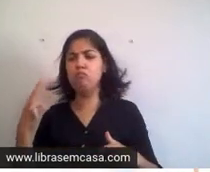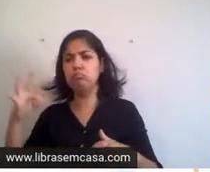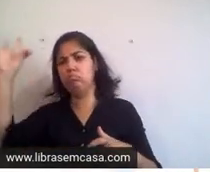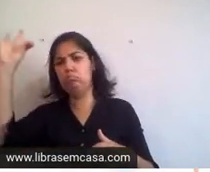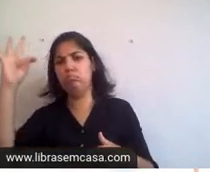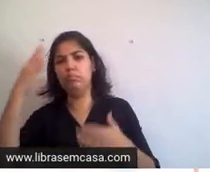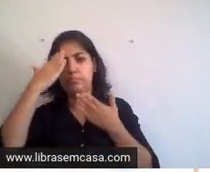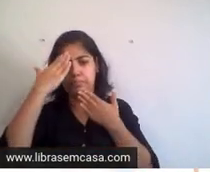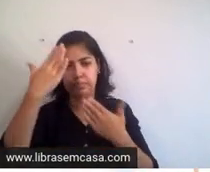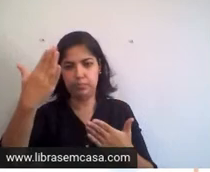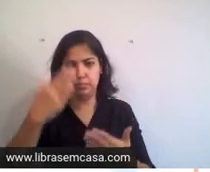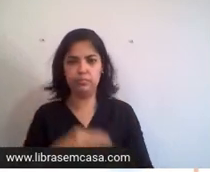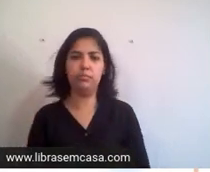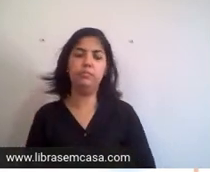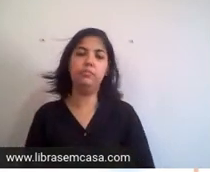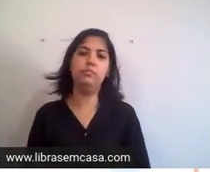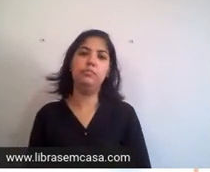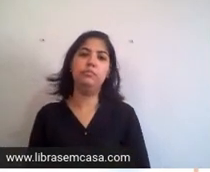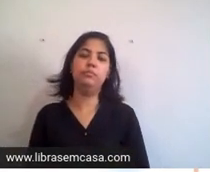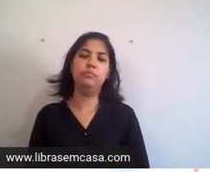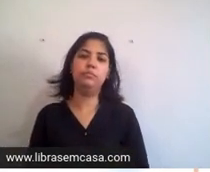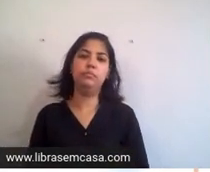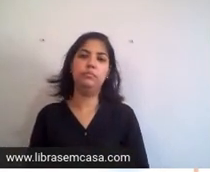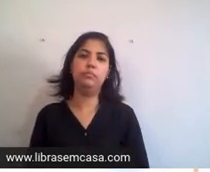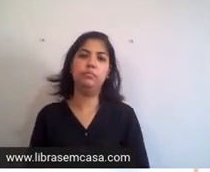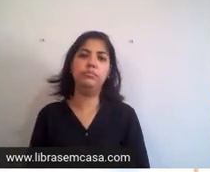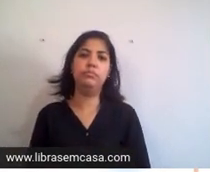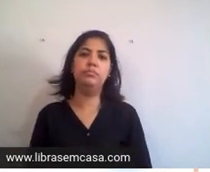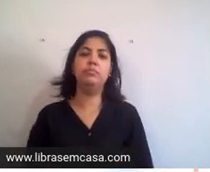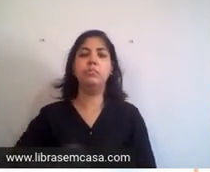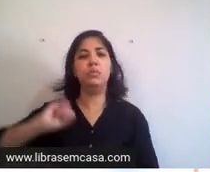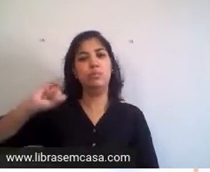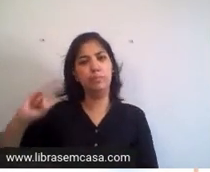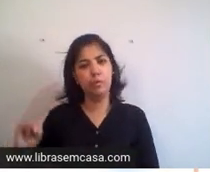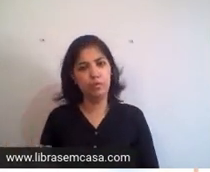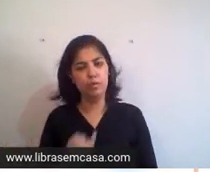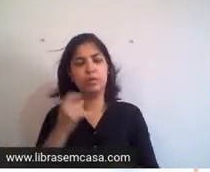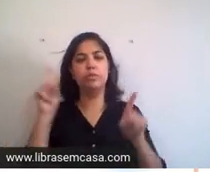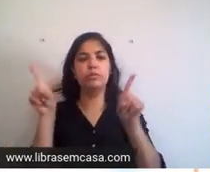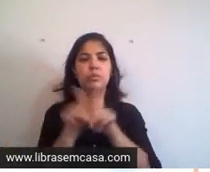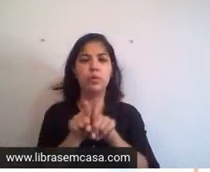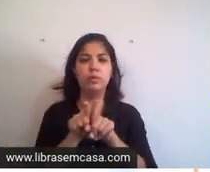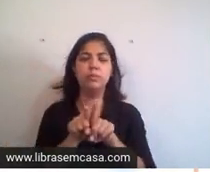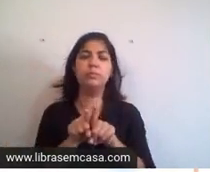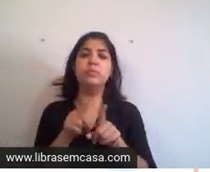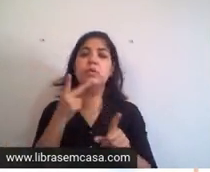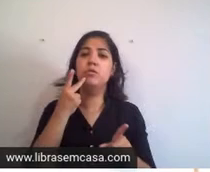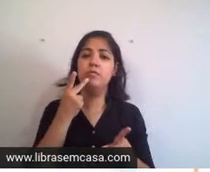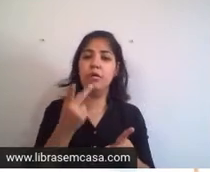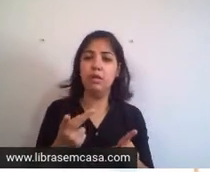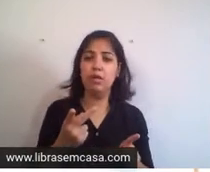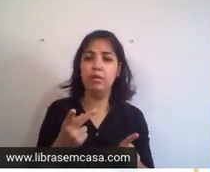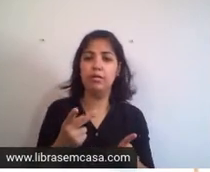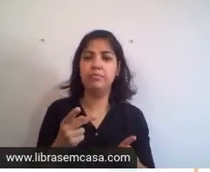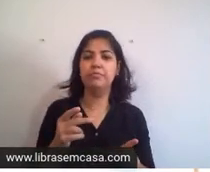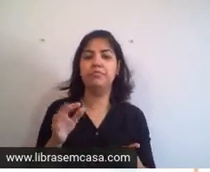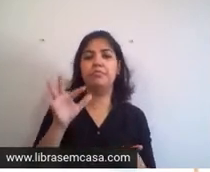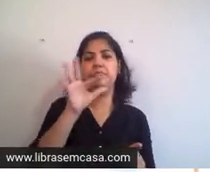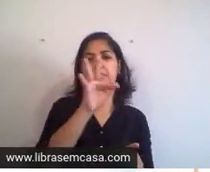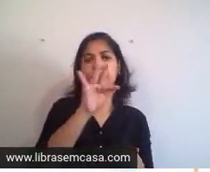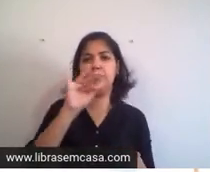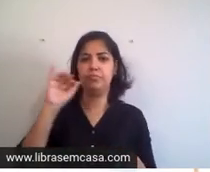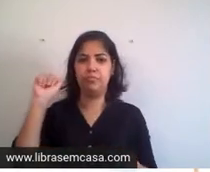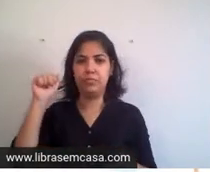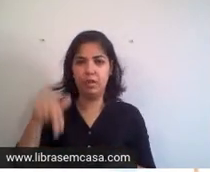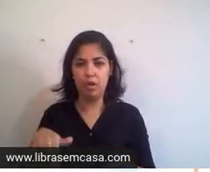Obrigada. Obrigada a você, Elisabetta. Eu ia aproveitar também o gancho e falar que a FIAN, eles deram